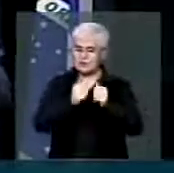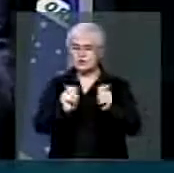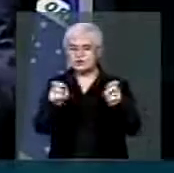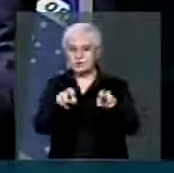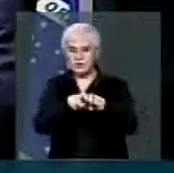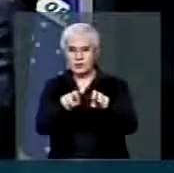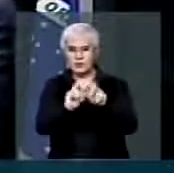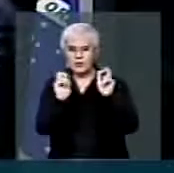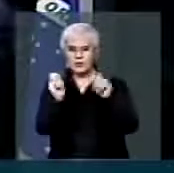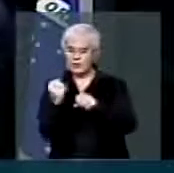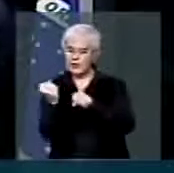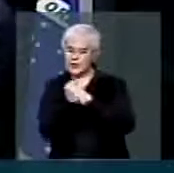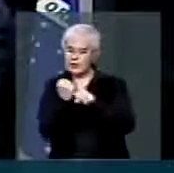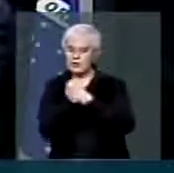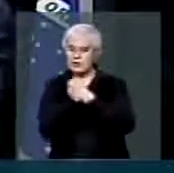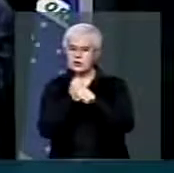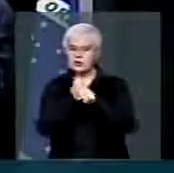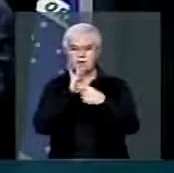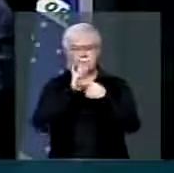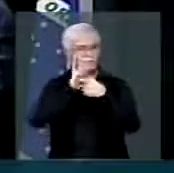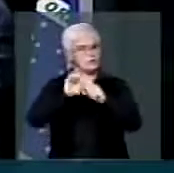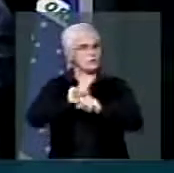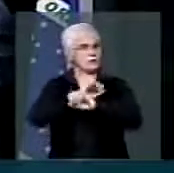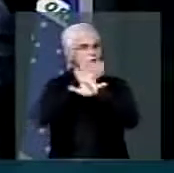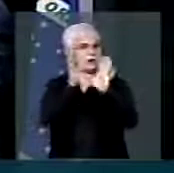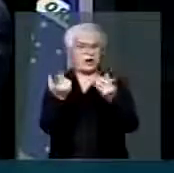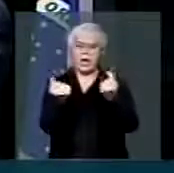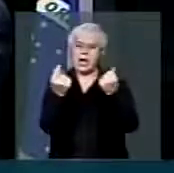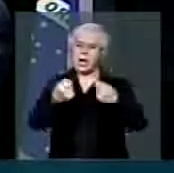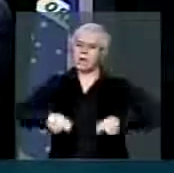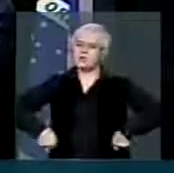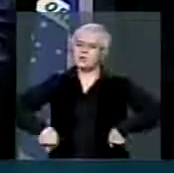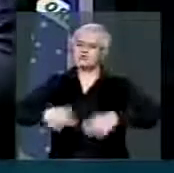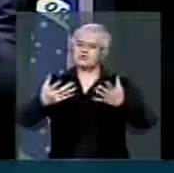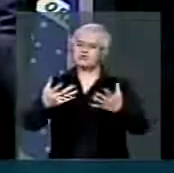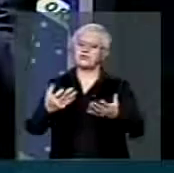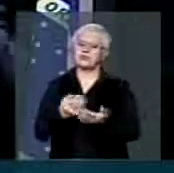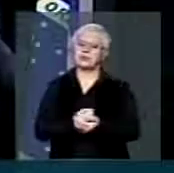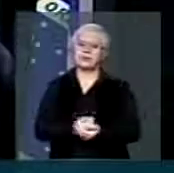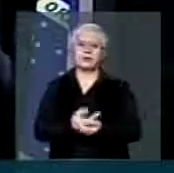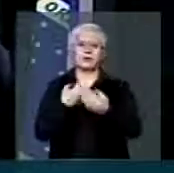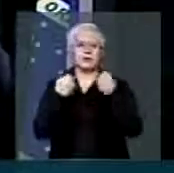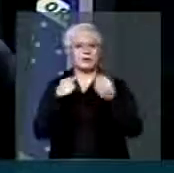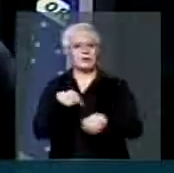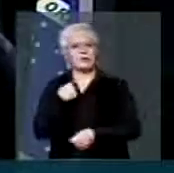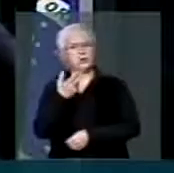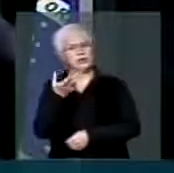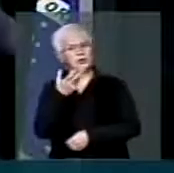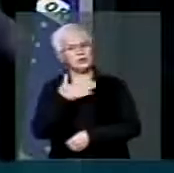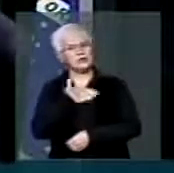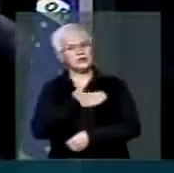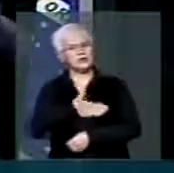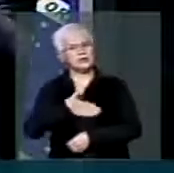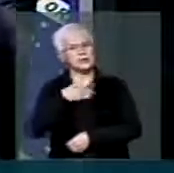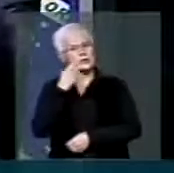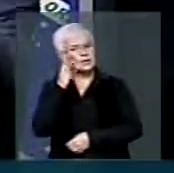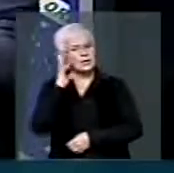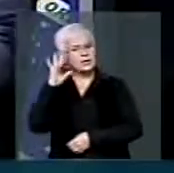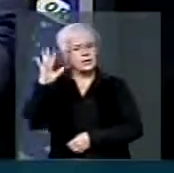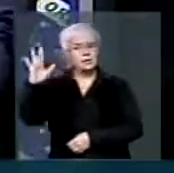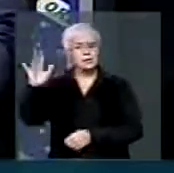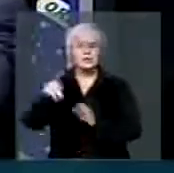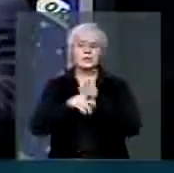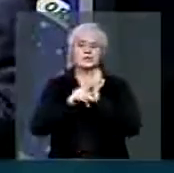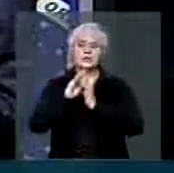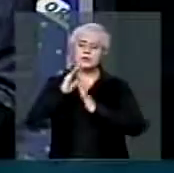construídas da forma mais transparente. Como nós gostaríamos de estar vivendo a Copa do Sonho